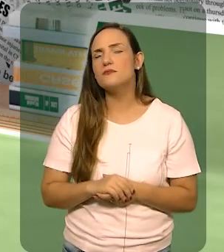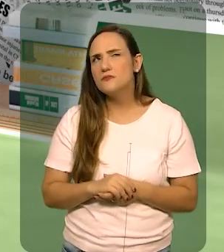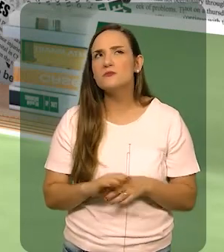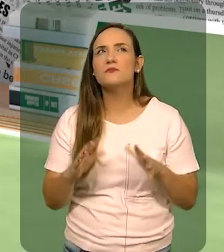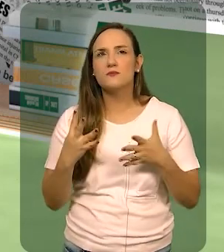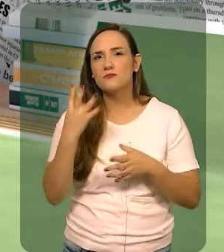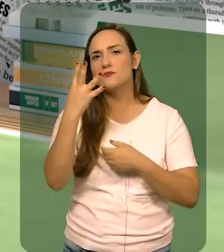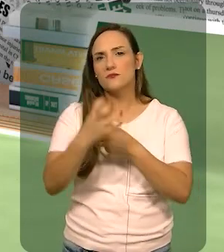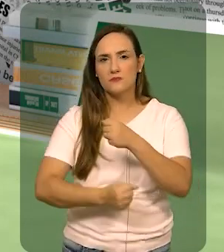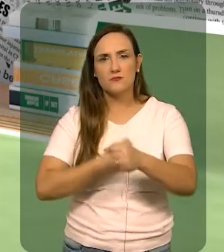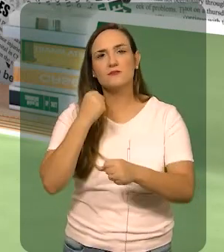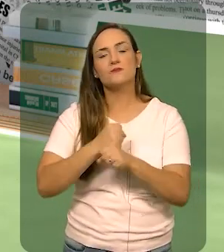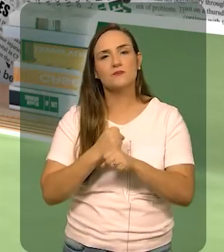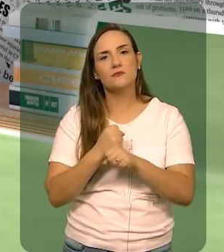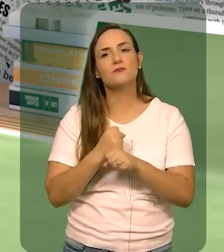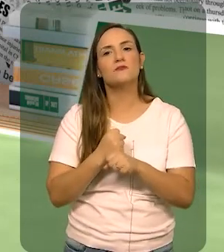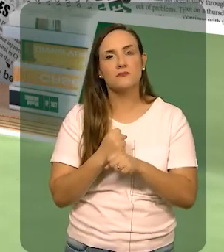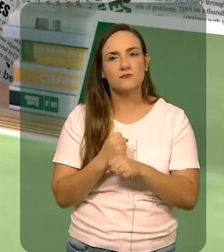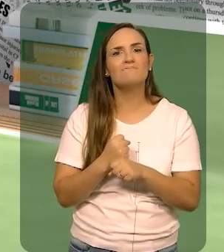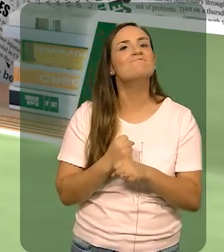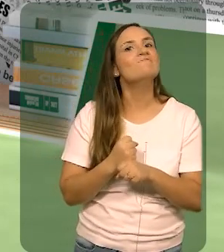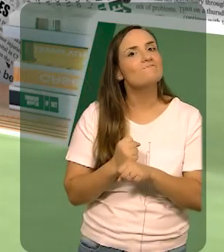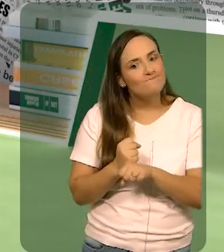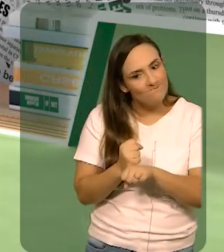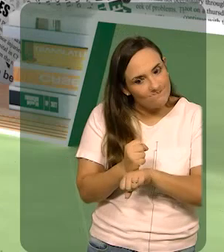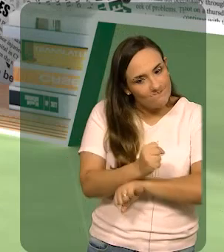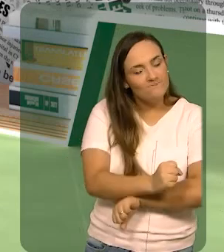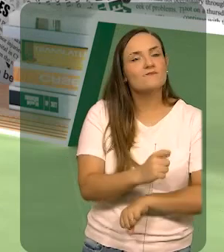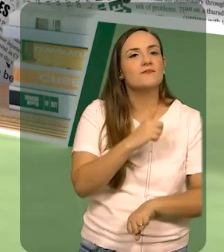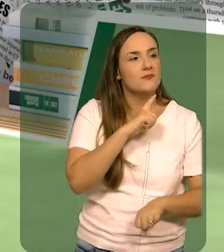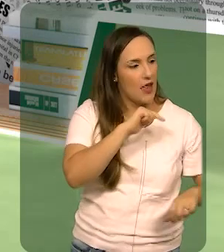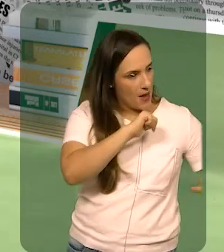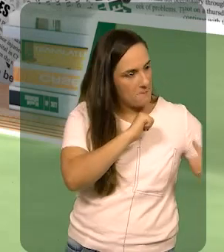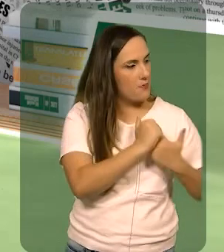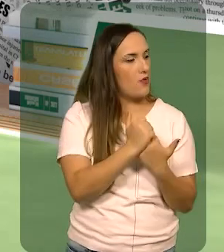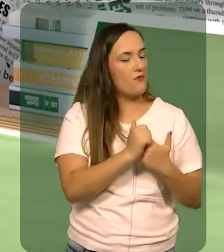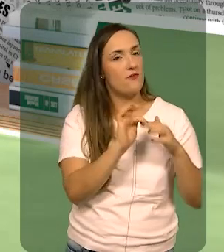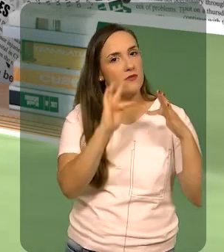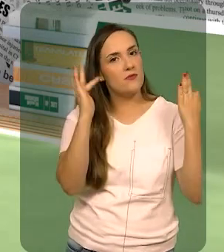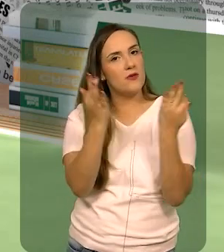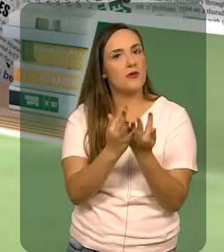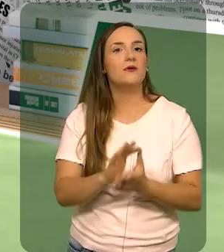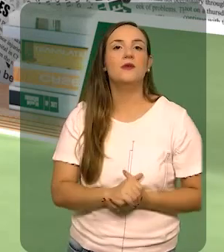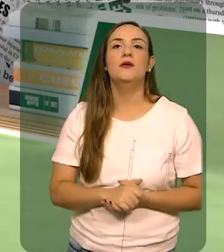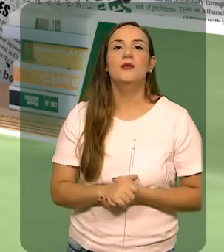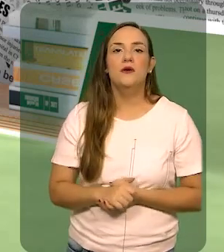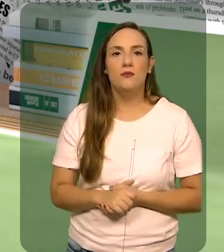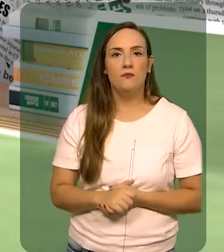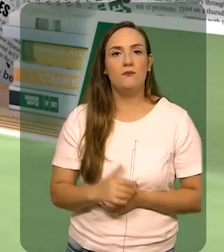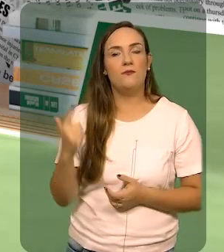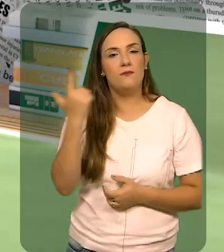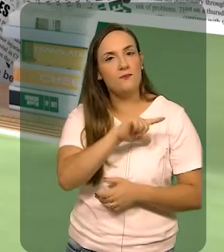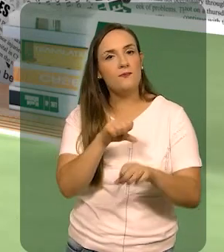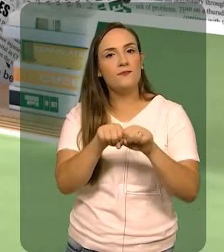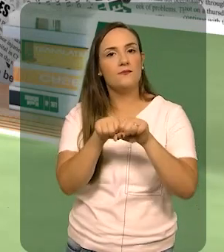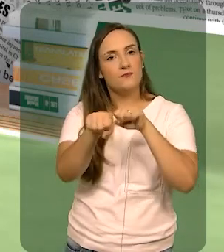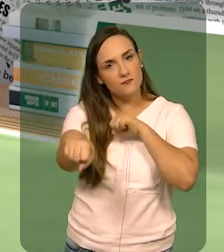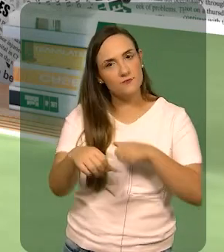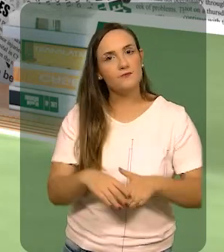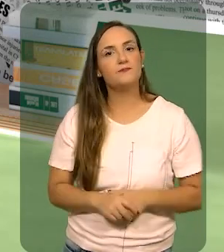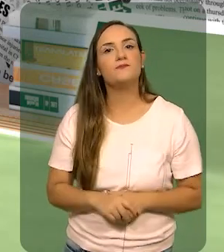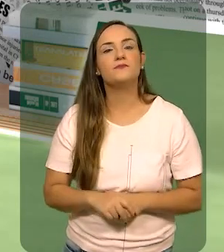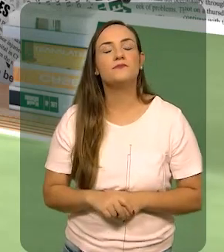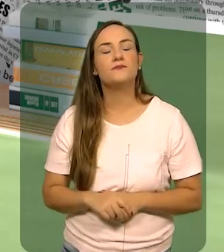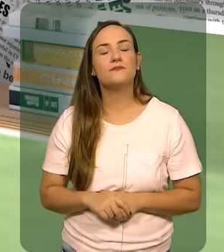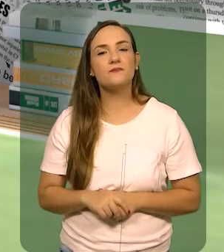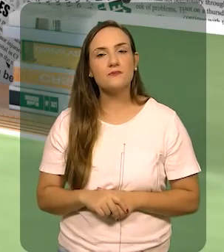Depois de 4 anos aí, muito apoio da minha família, eu consegui a graduação.